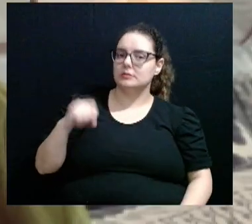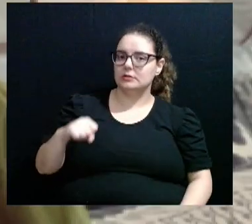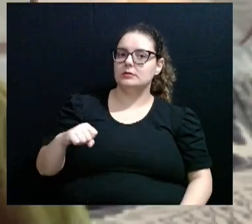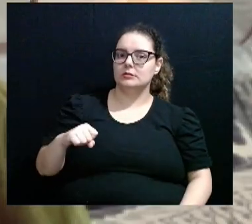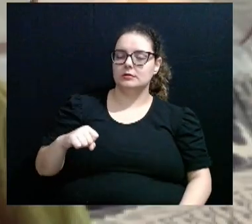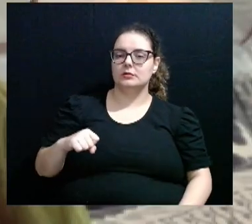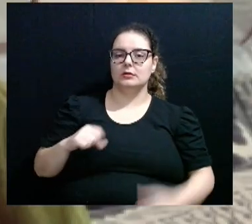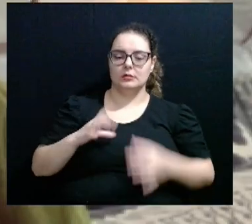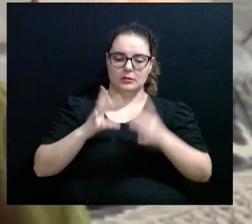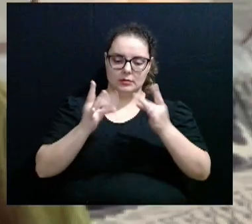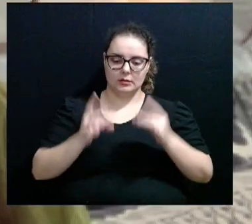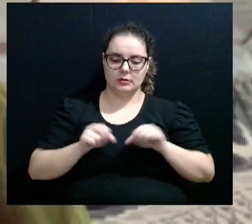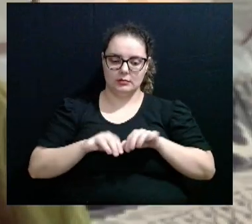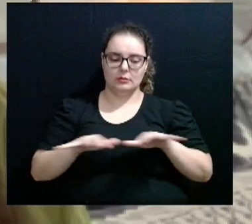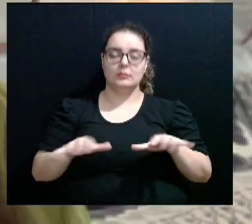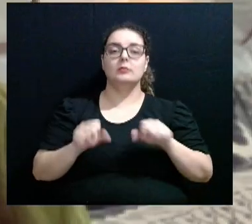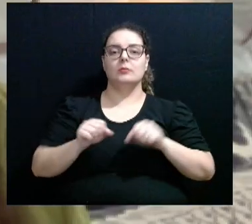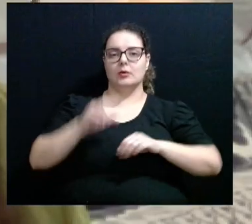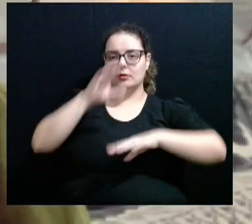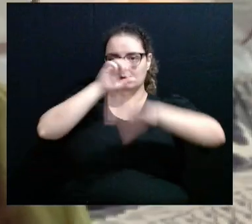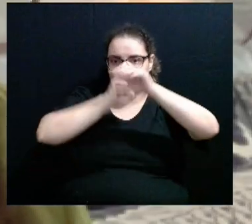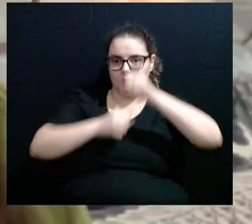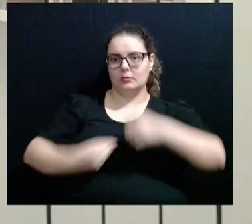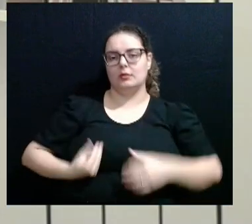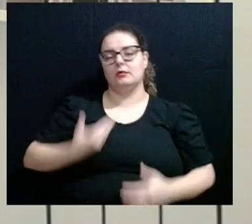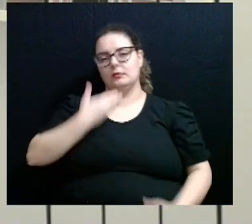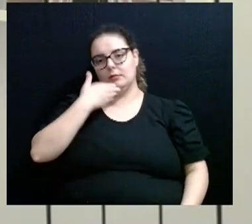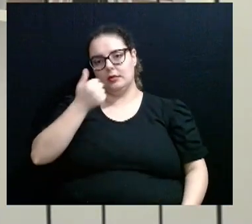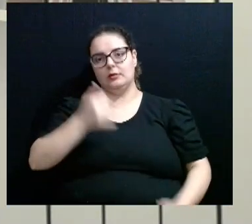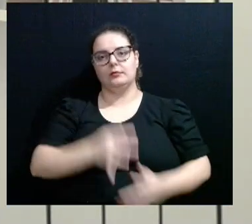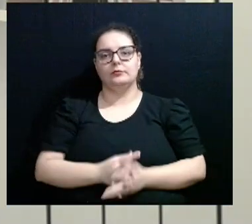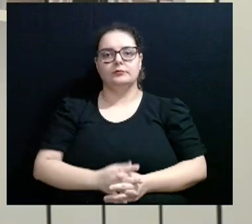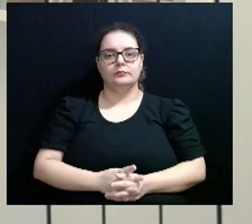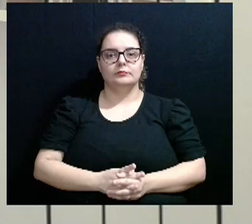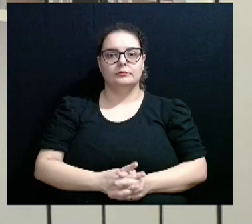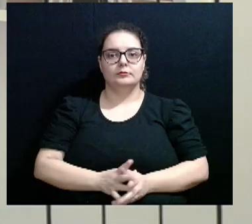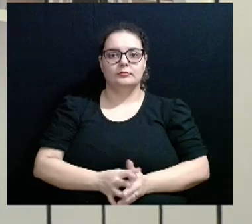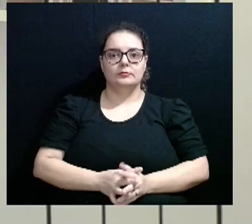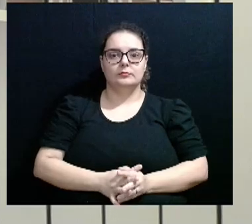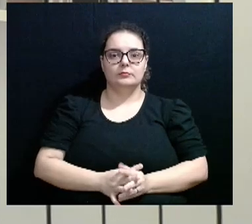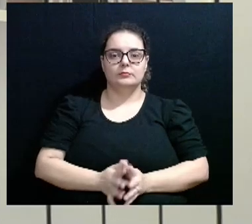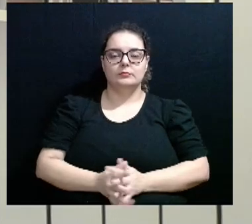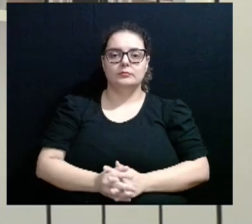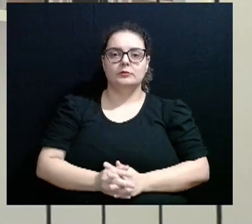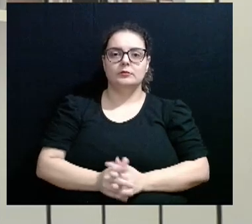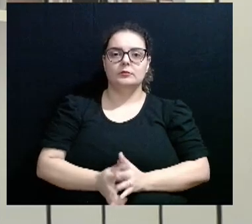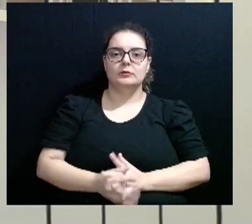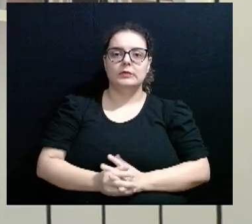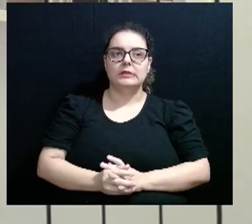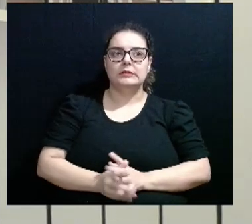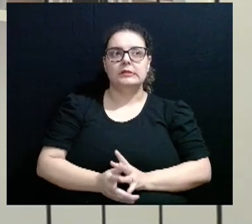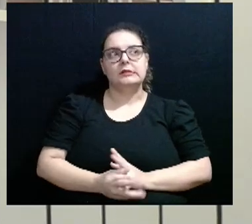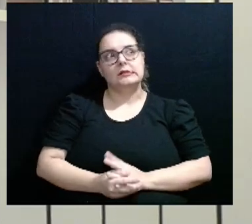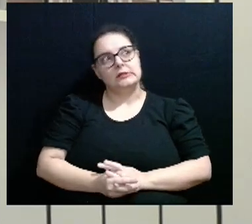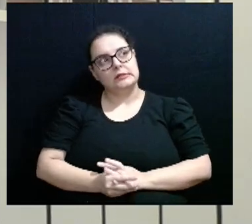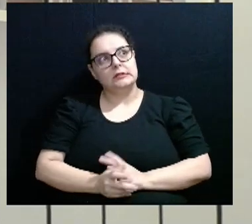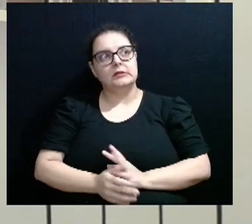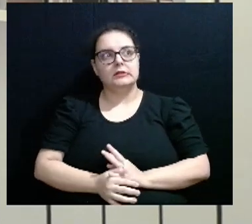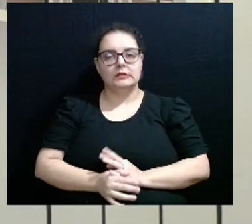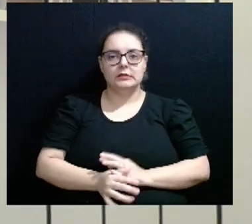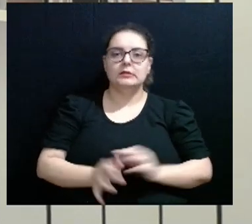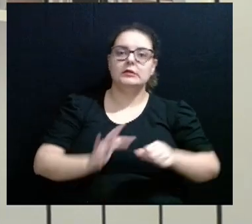pode aprender a construir uma vida melhor. Saindo das redes sociais, indo para a vida real, para o dia a dia, para